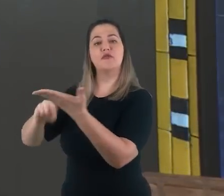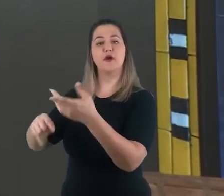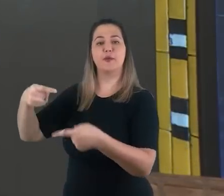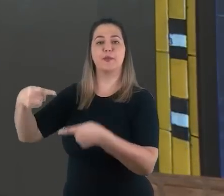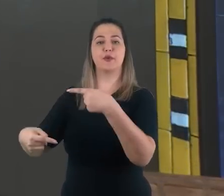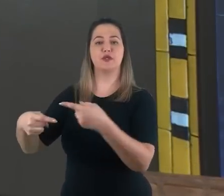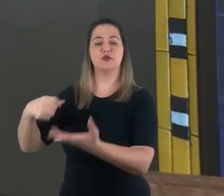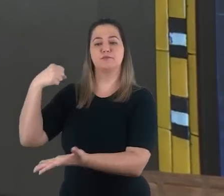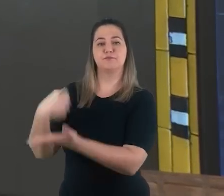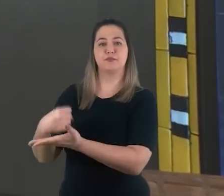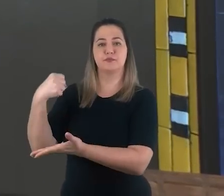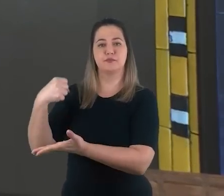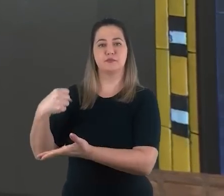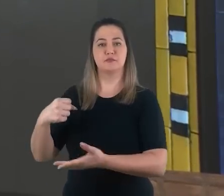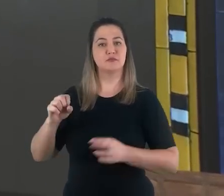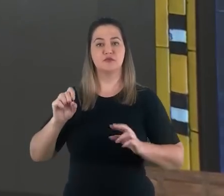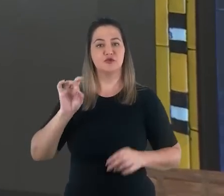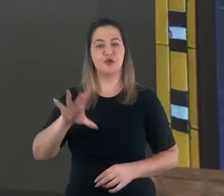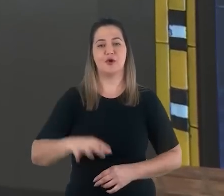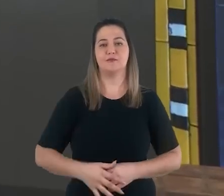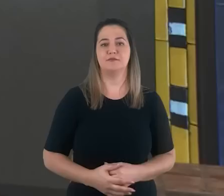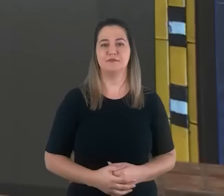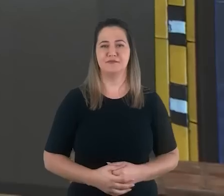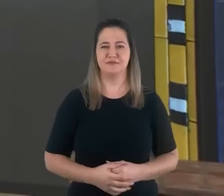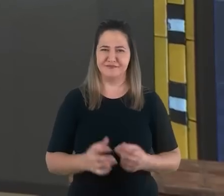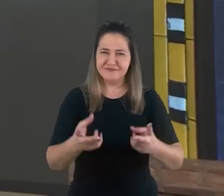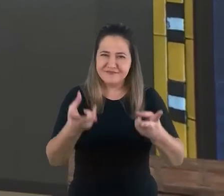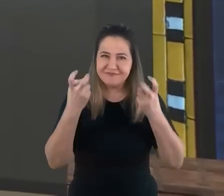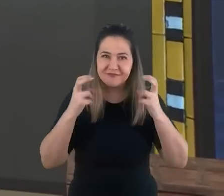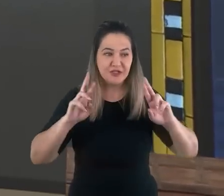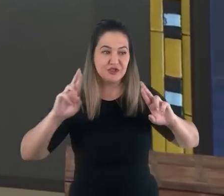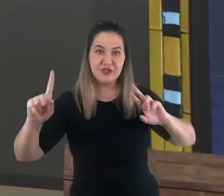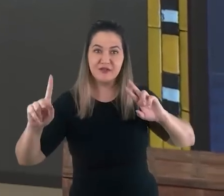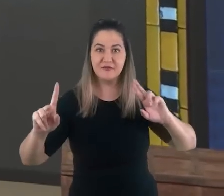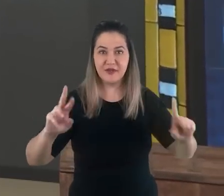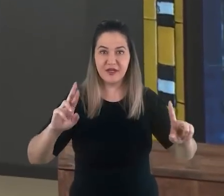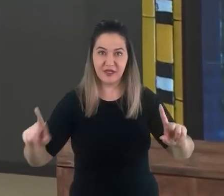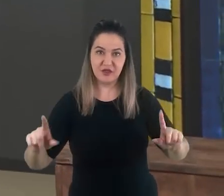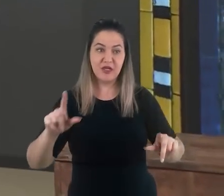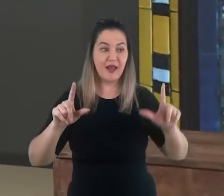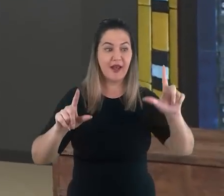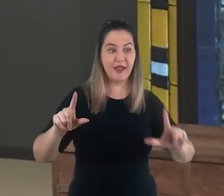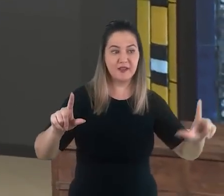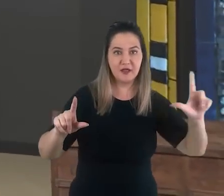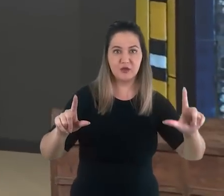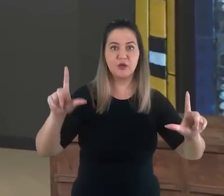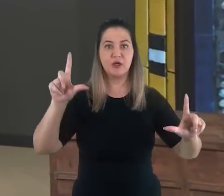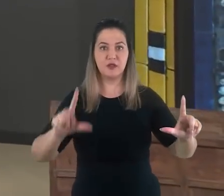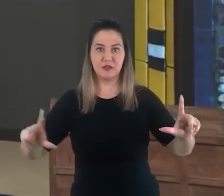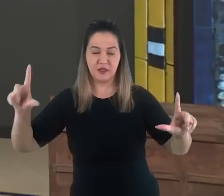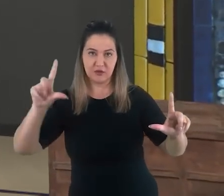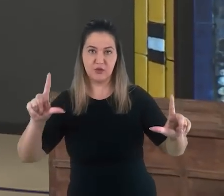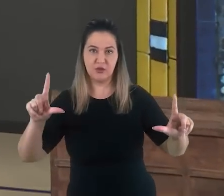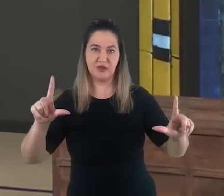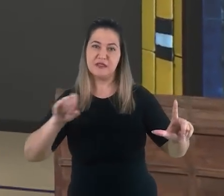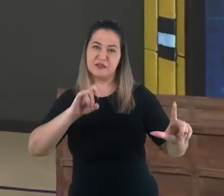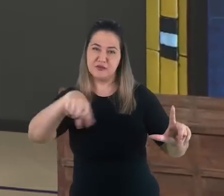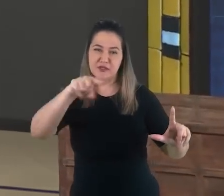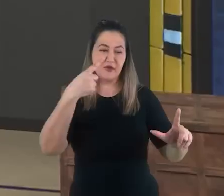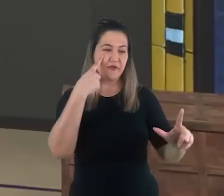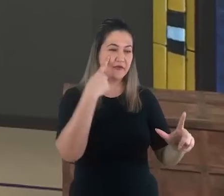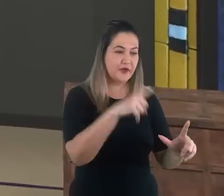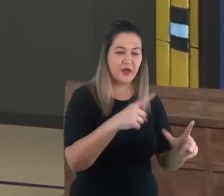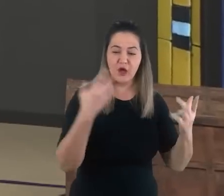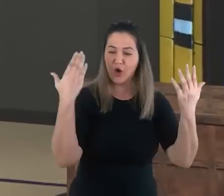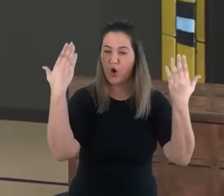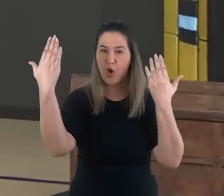vê, aqui há muitas diferenças. Essas diferenças literárias, quando a gente olha do ponto de vista técnico, tornam o